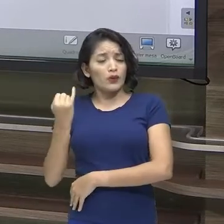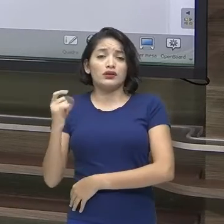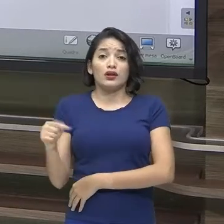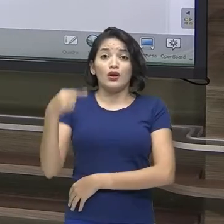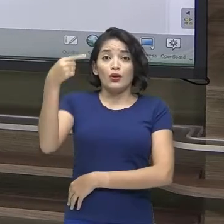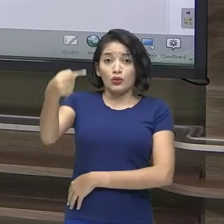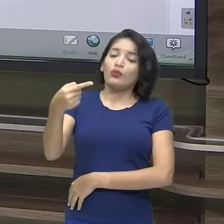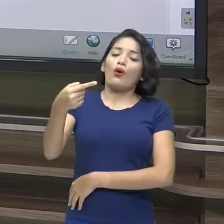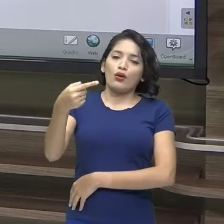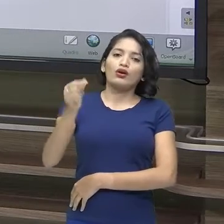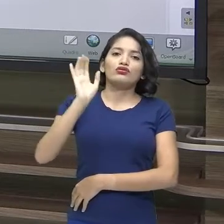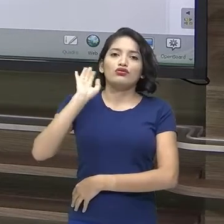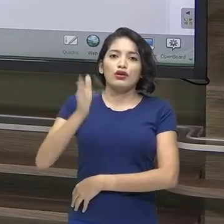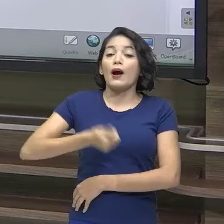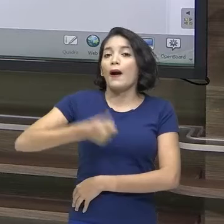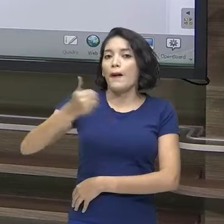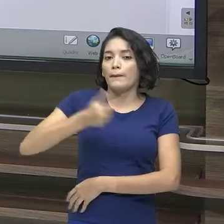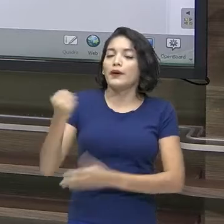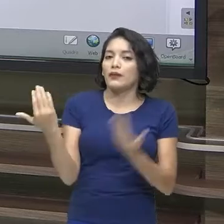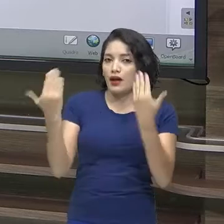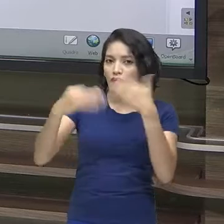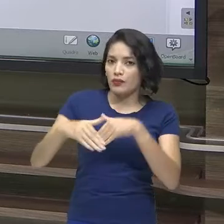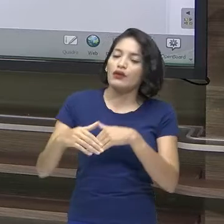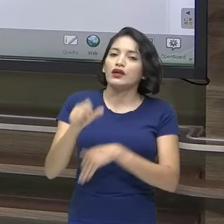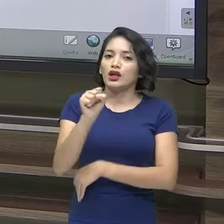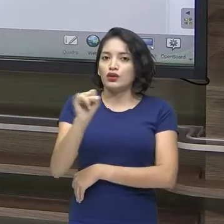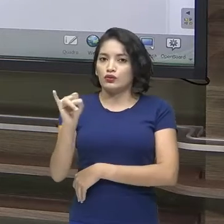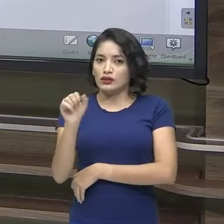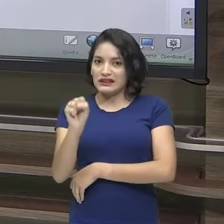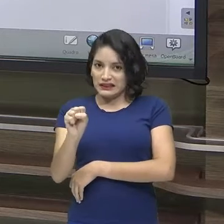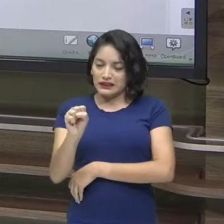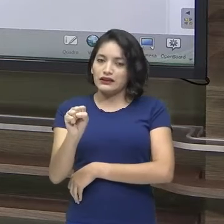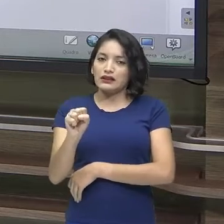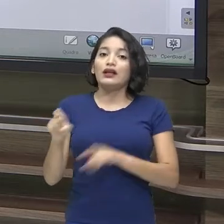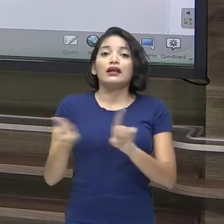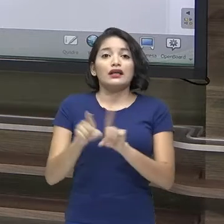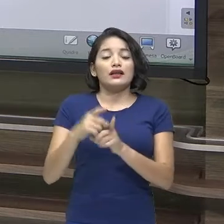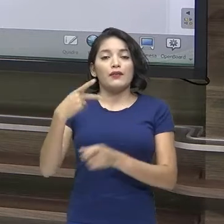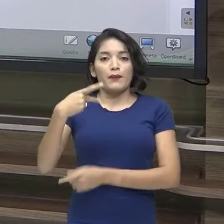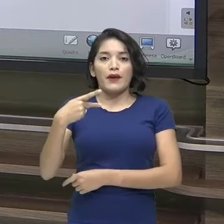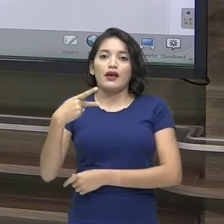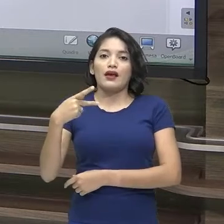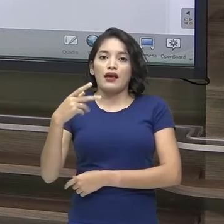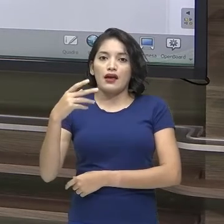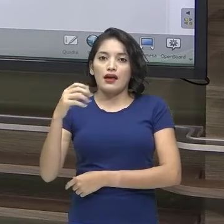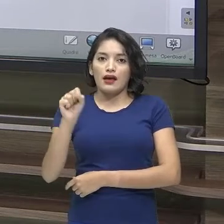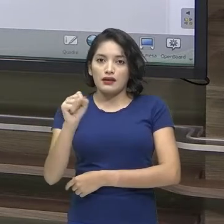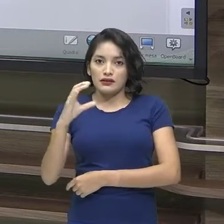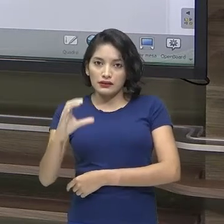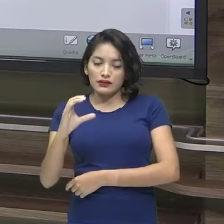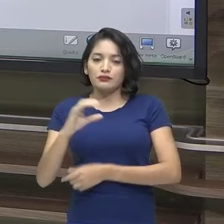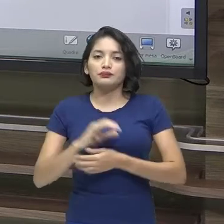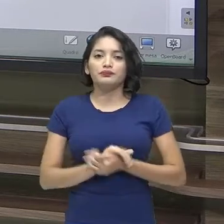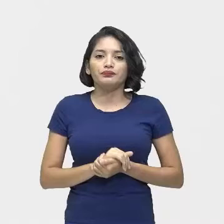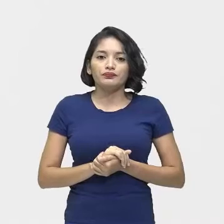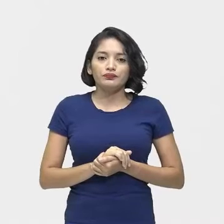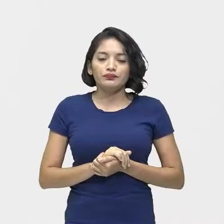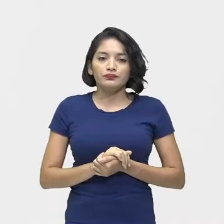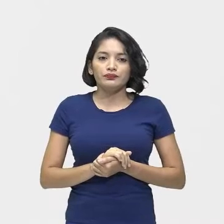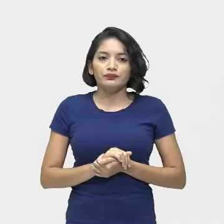9º ano já vai fazer a primeira fase do CIS, certo? E do PSC também. Então, vamos lá então? Então, nós temos aí,